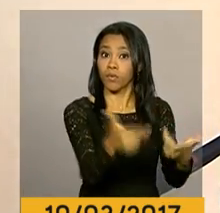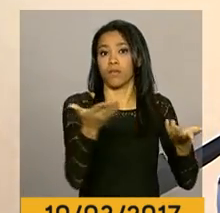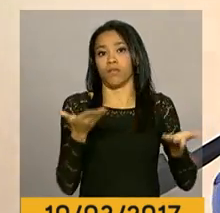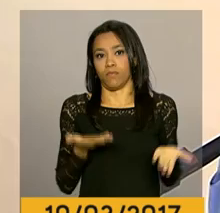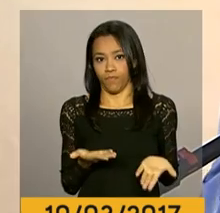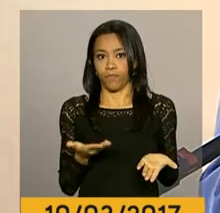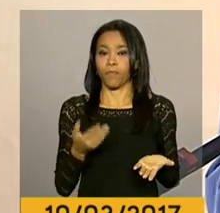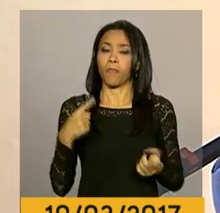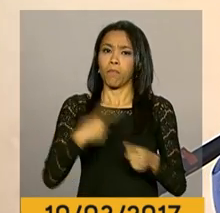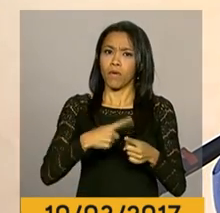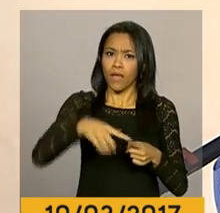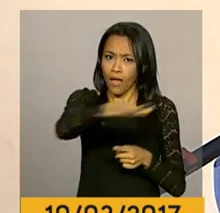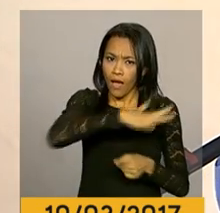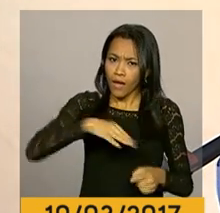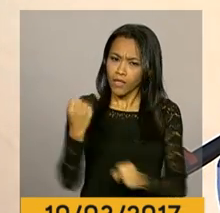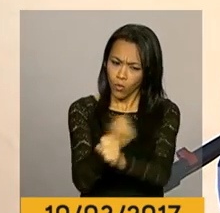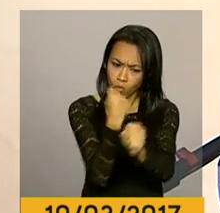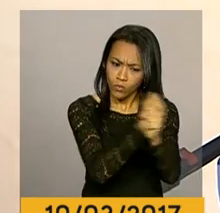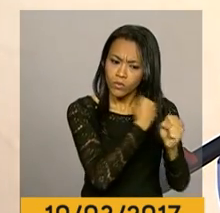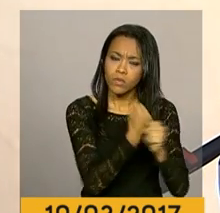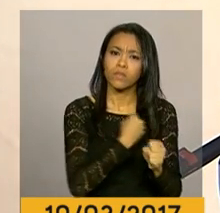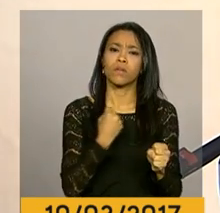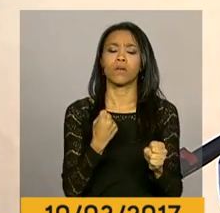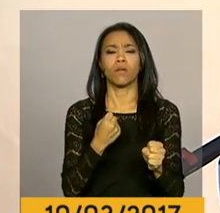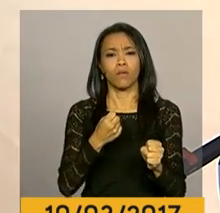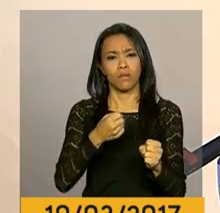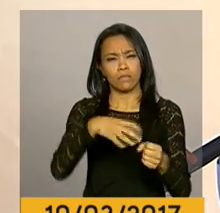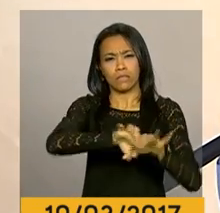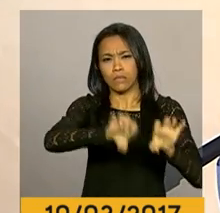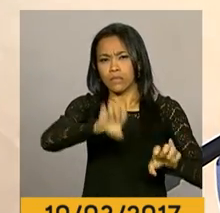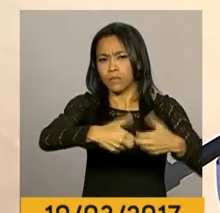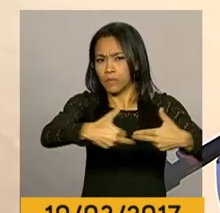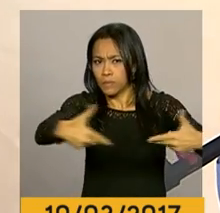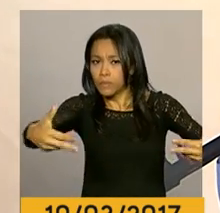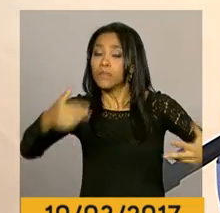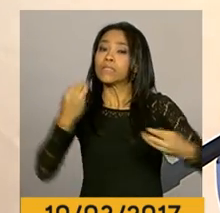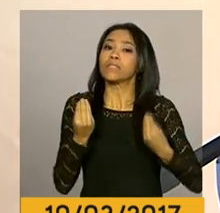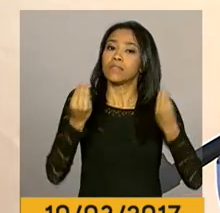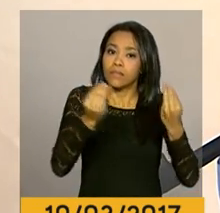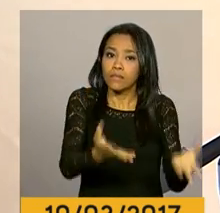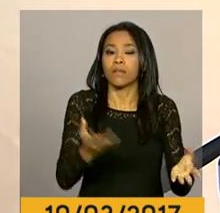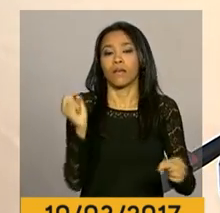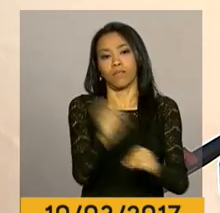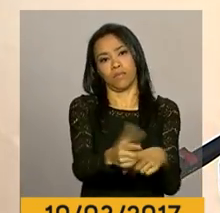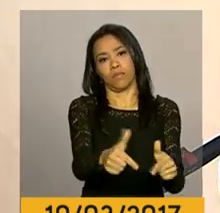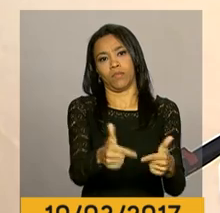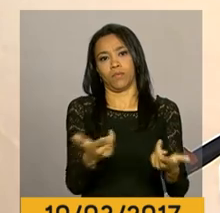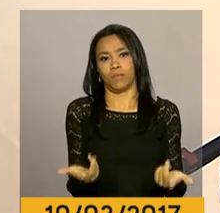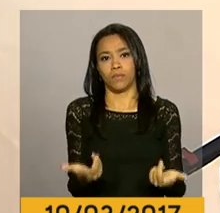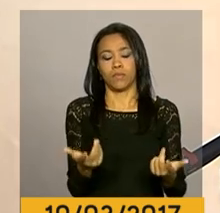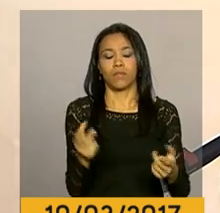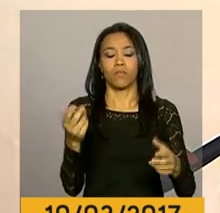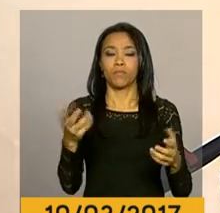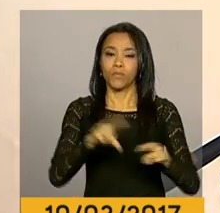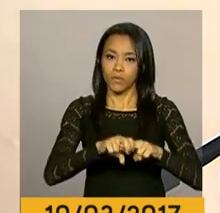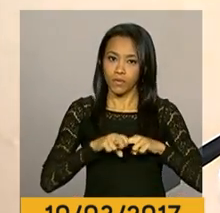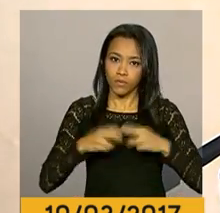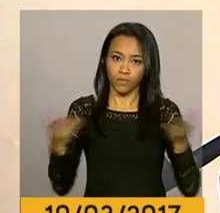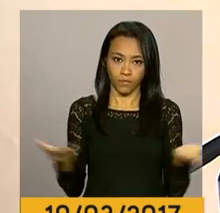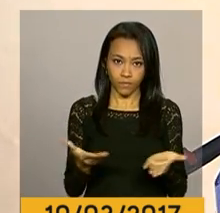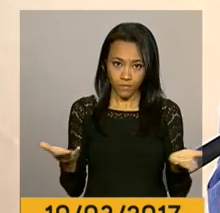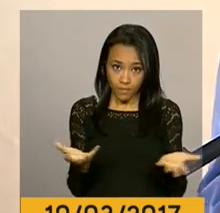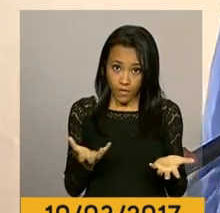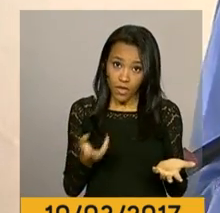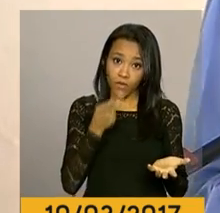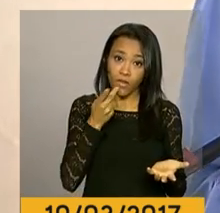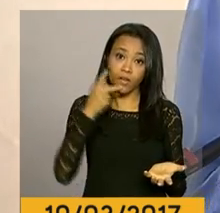emprego imediato. Portanto, eu quero dizer que neste momento em